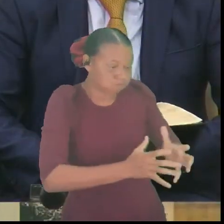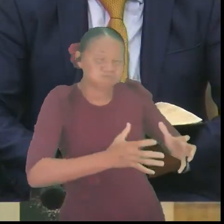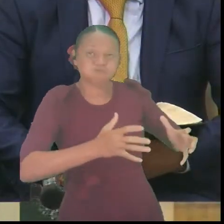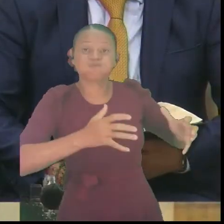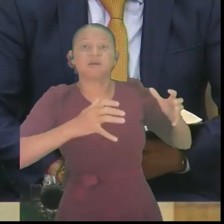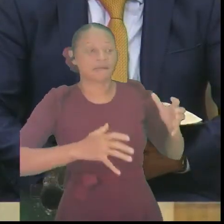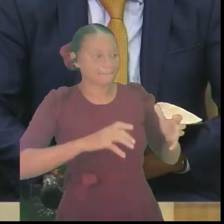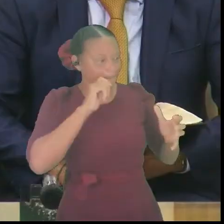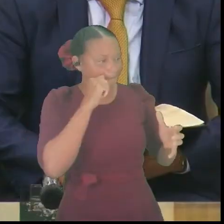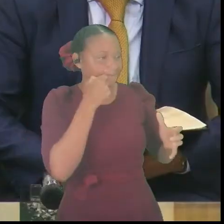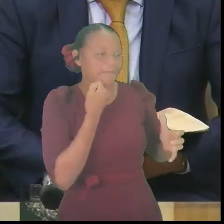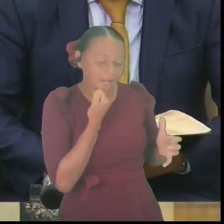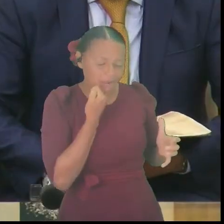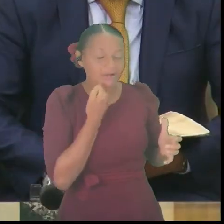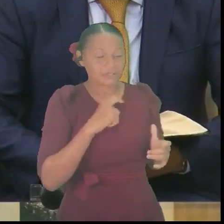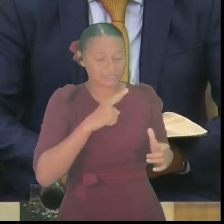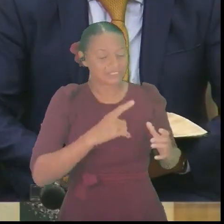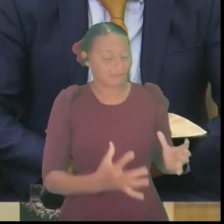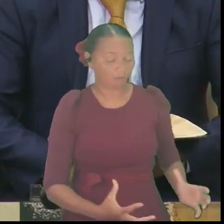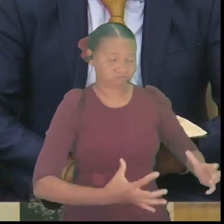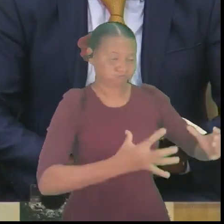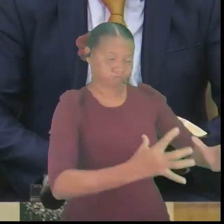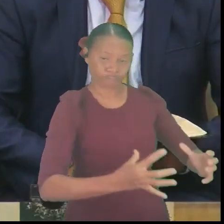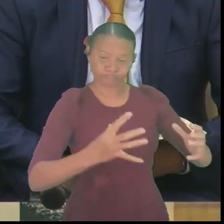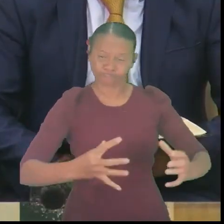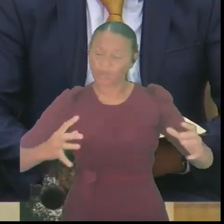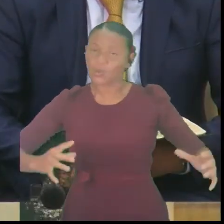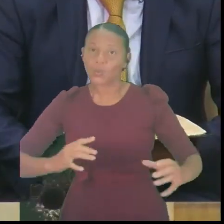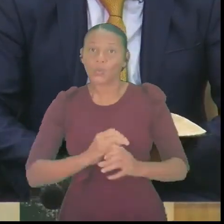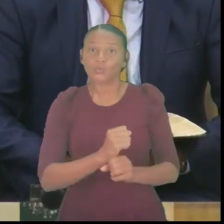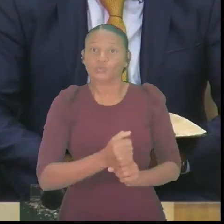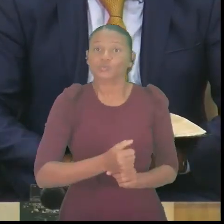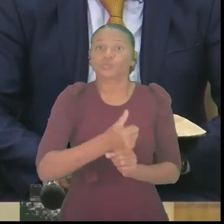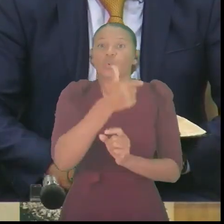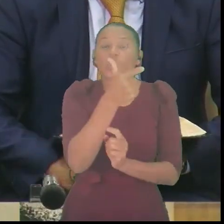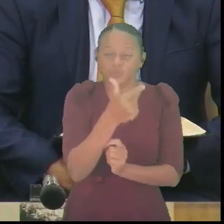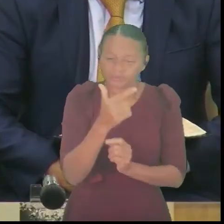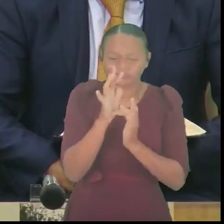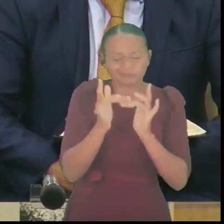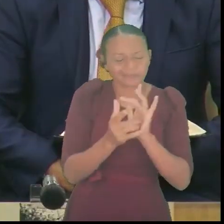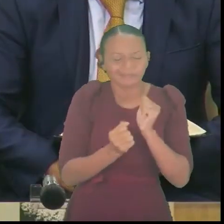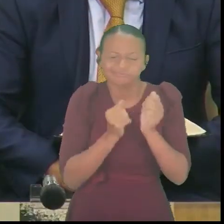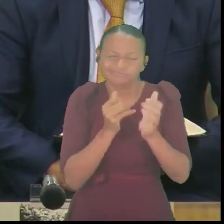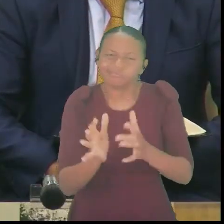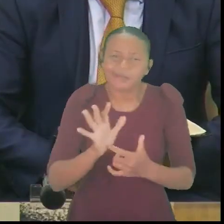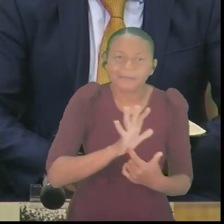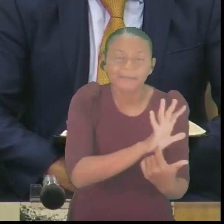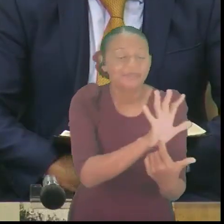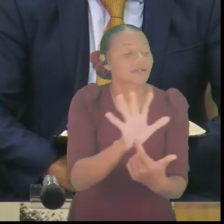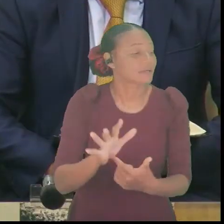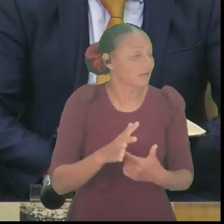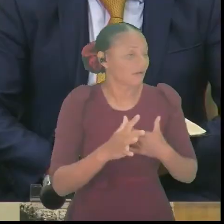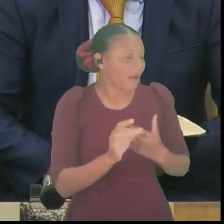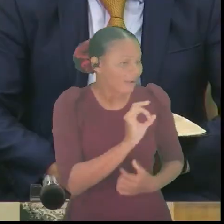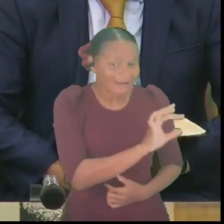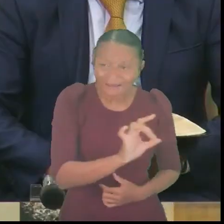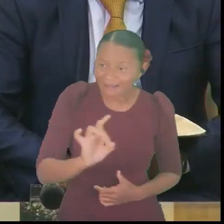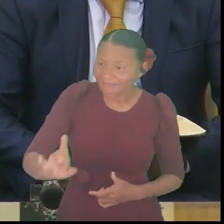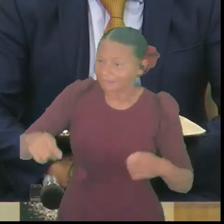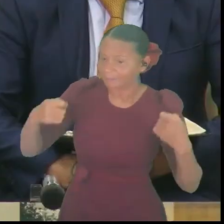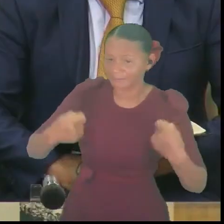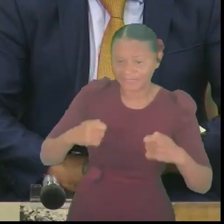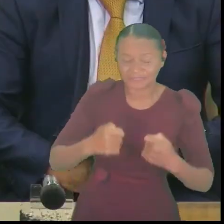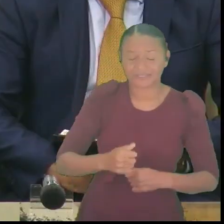que sobraram 12 cestos cheios, e Jesus queria dizer com isso que ele veio para suprir as necessidades de cada uma das